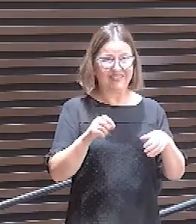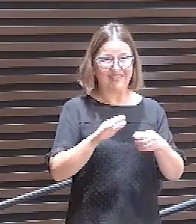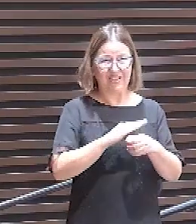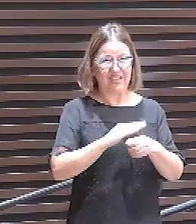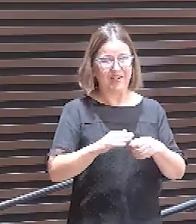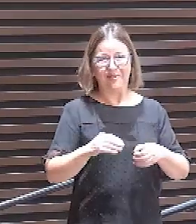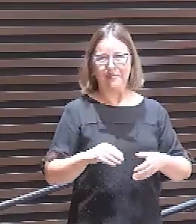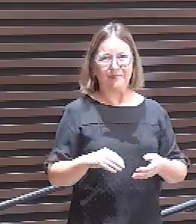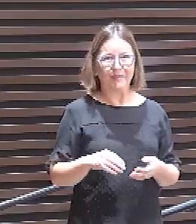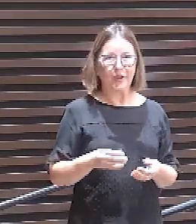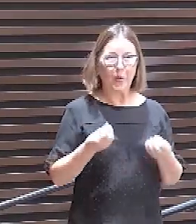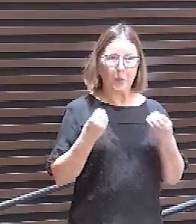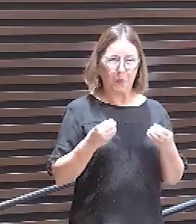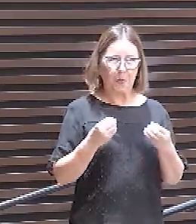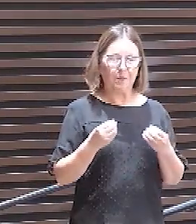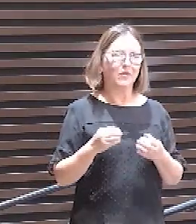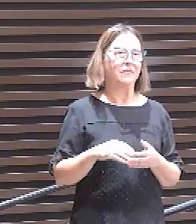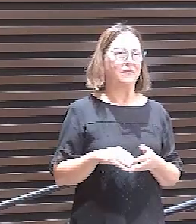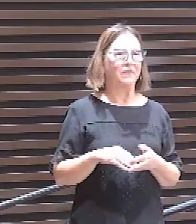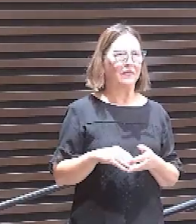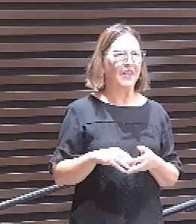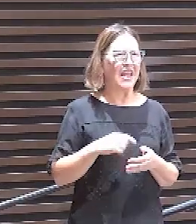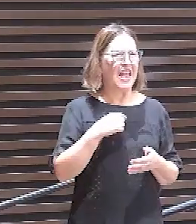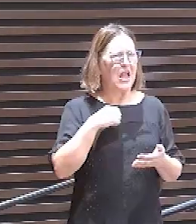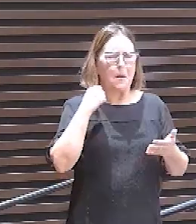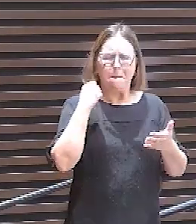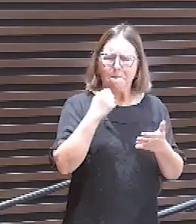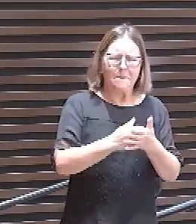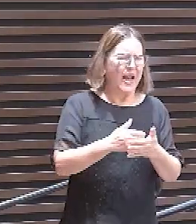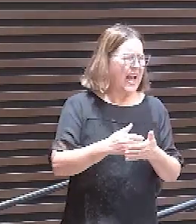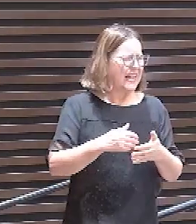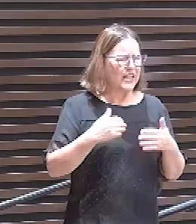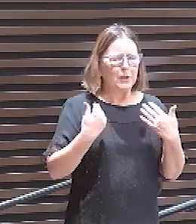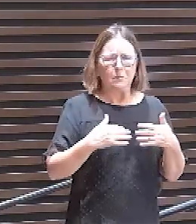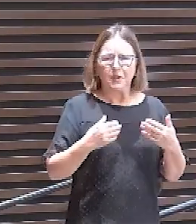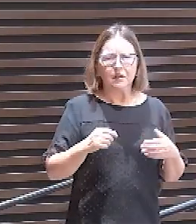essa? Estou pagando o preço. Preço de quê?